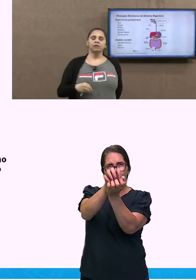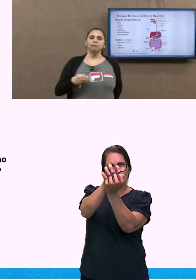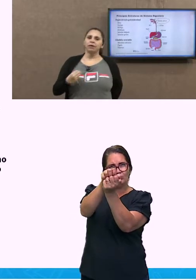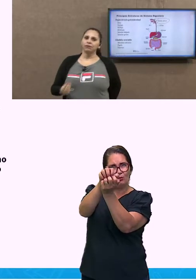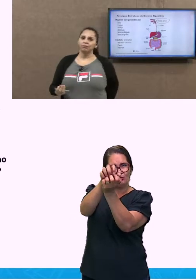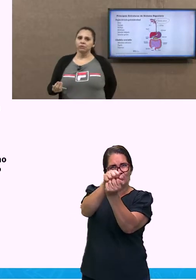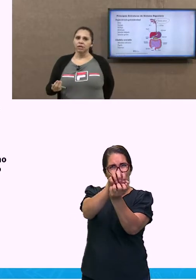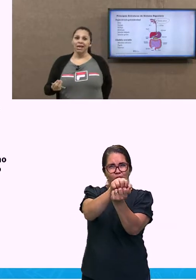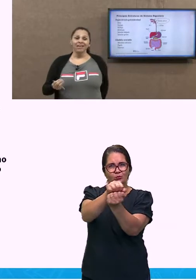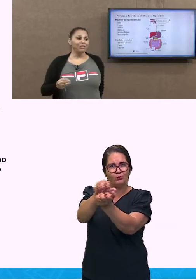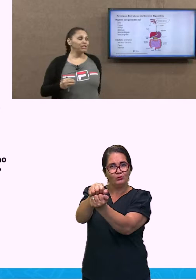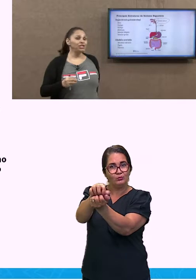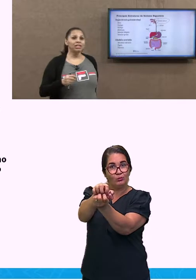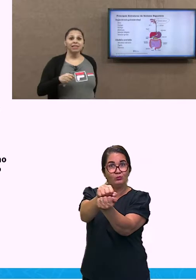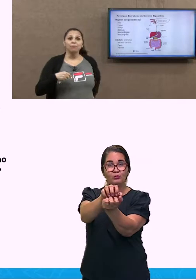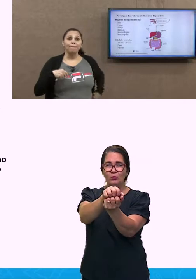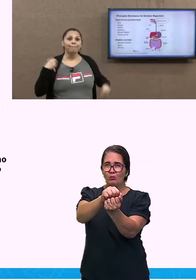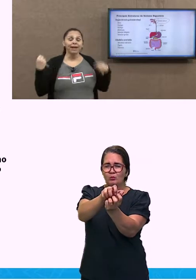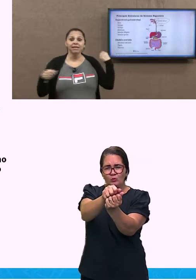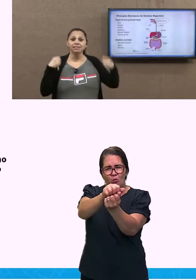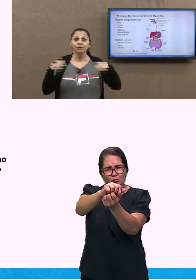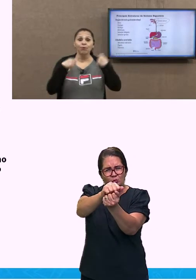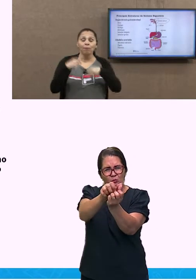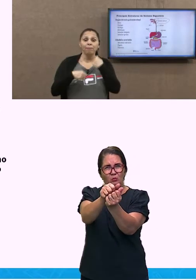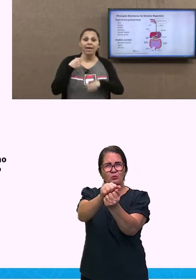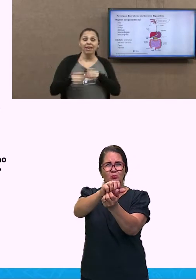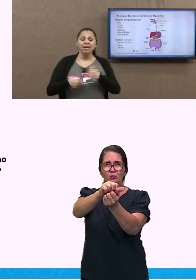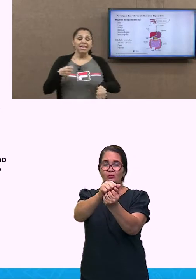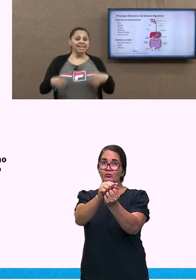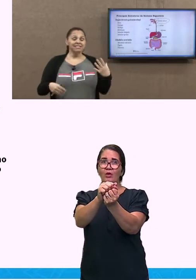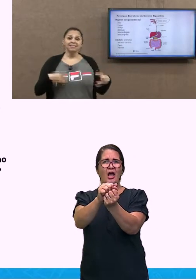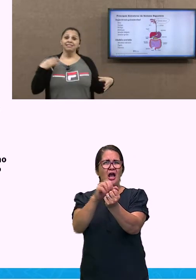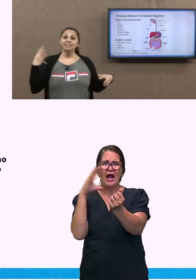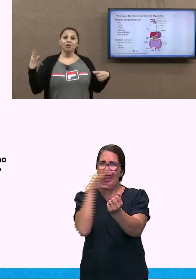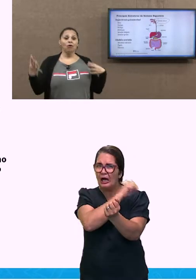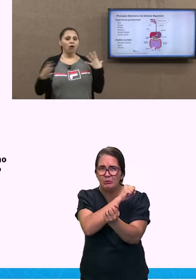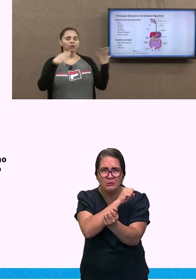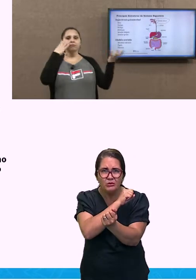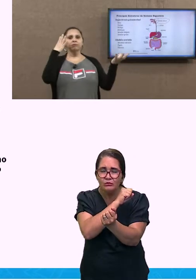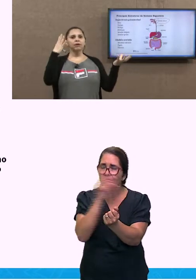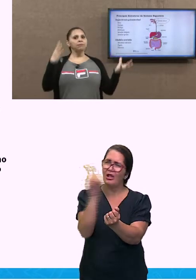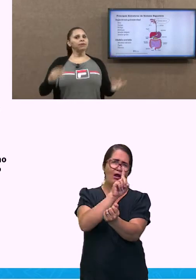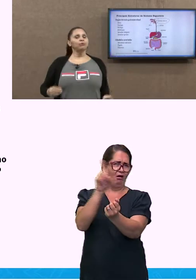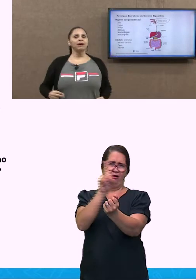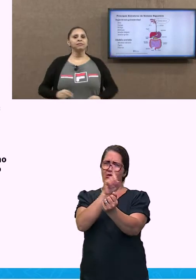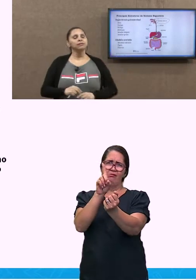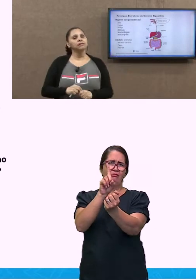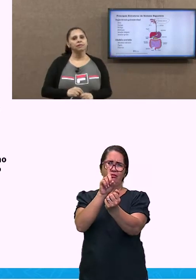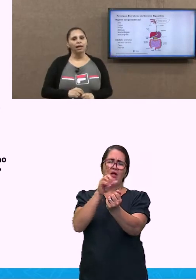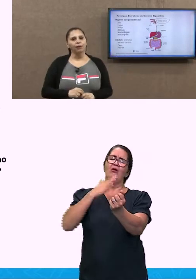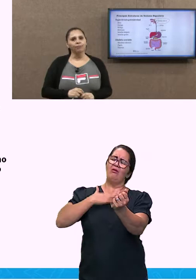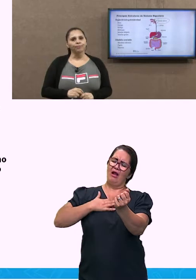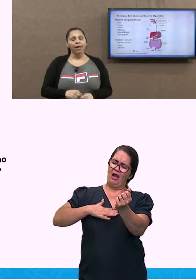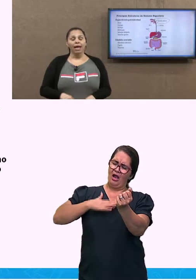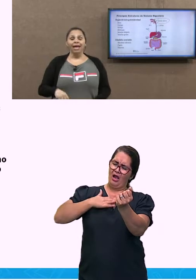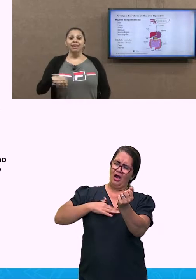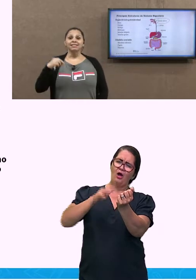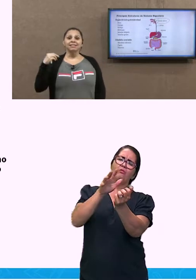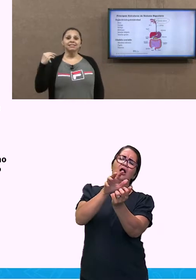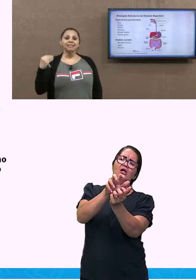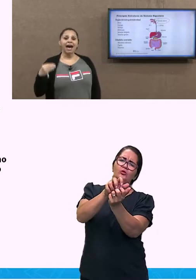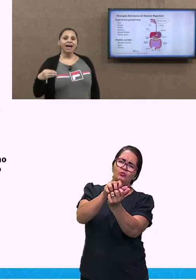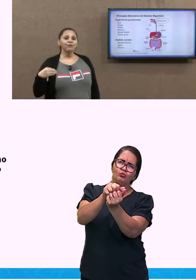nossos alimentos. Tem gente que tem uma pressa no comer, que às vezes engole o alimento quase que inteiro.